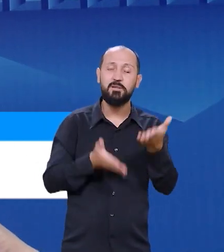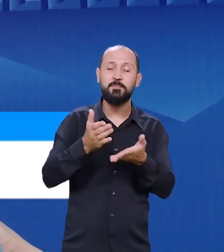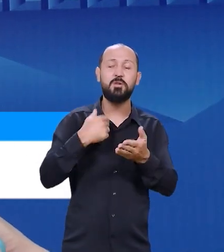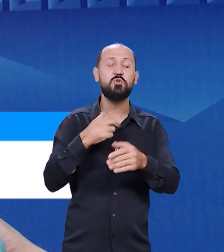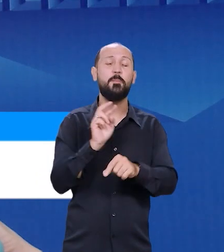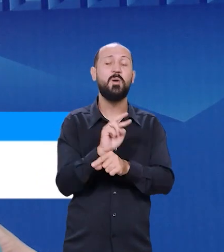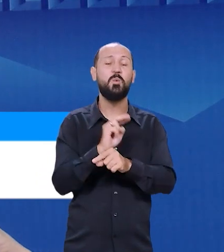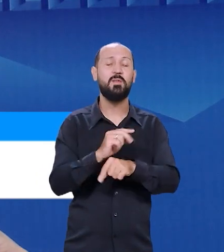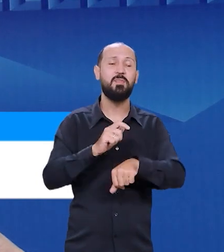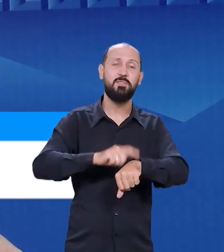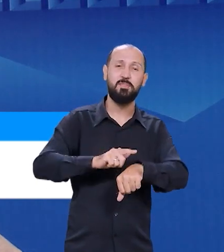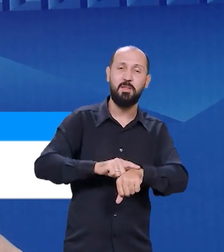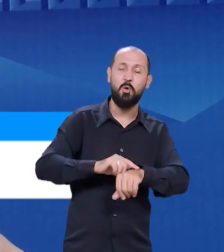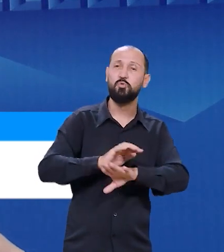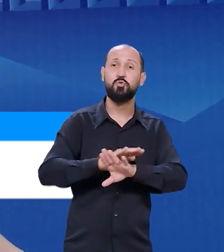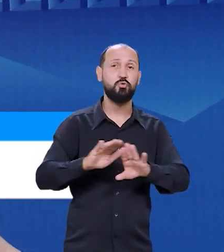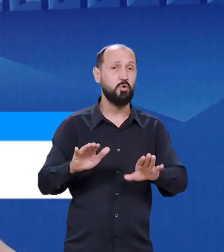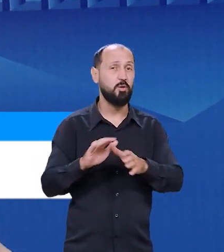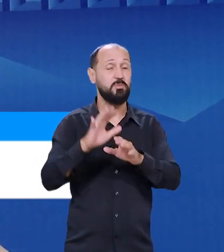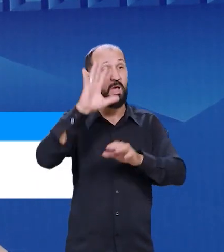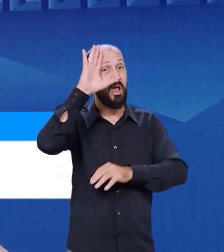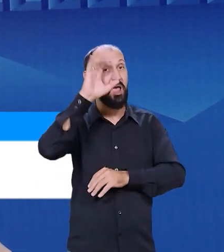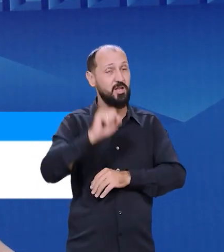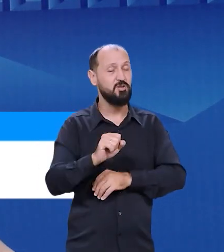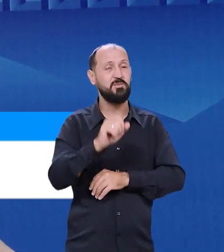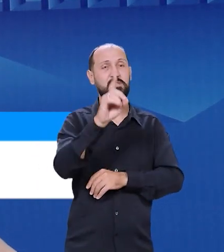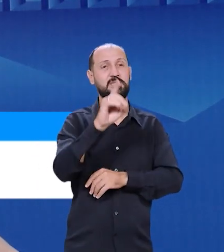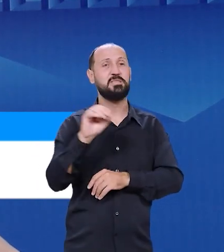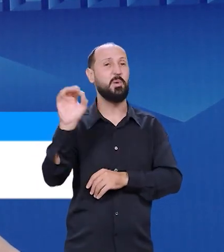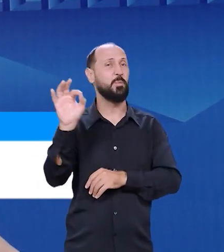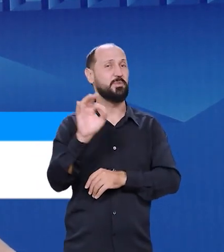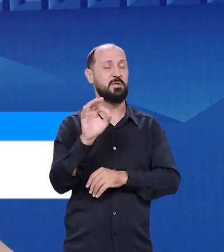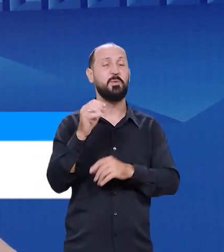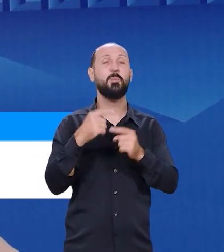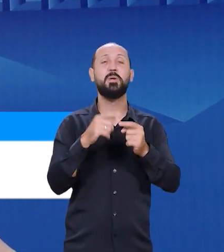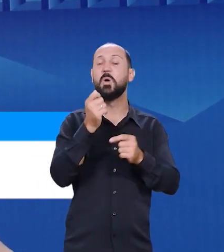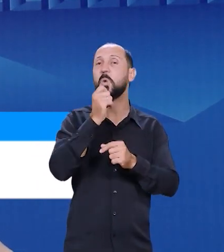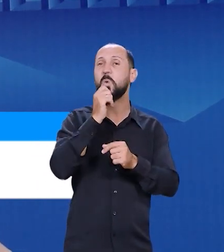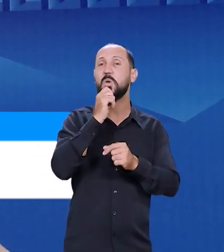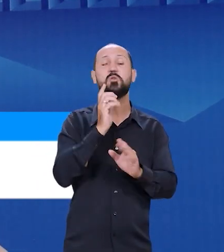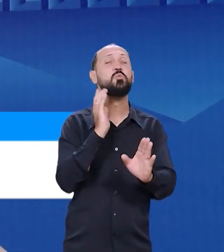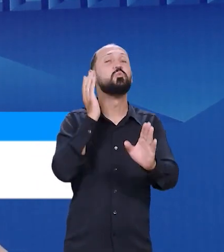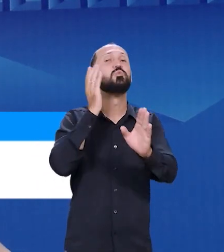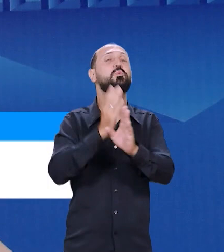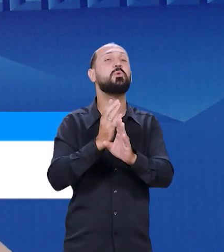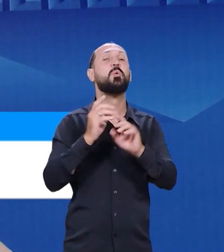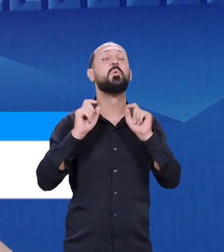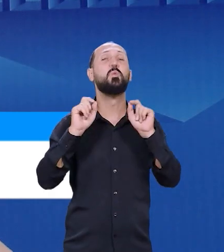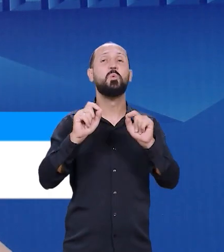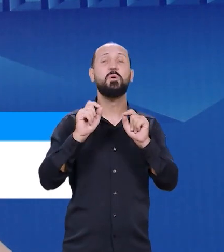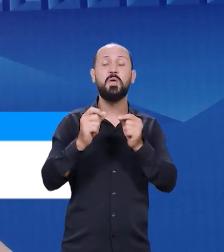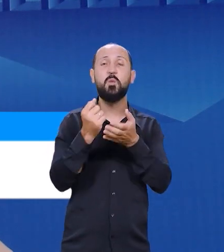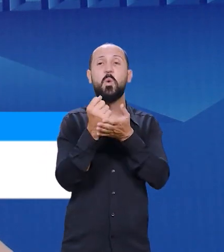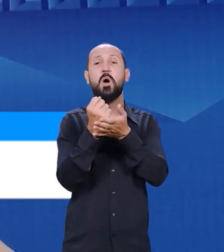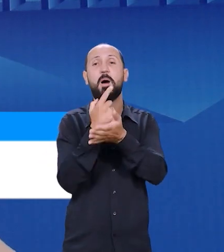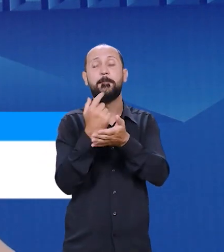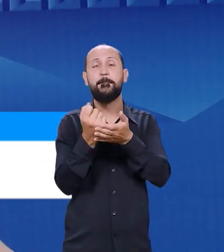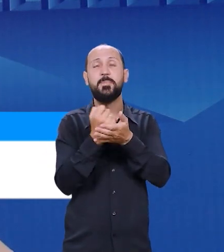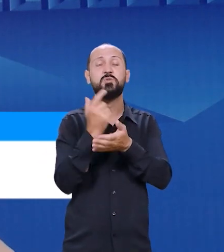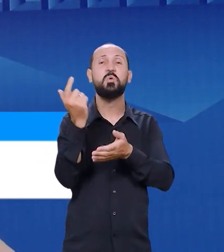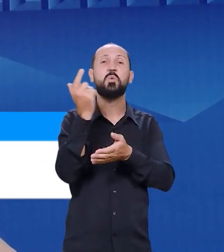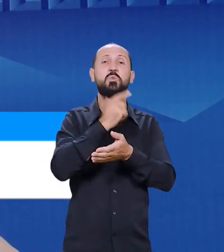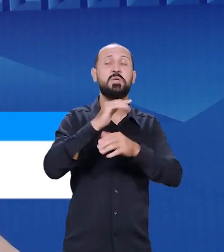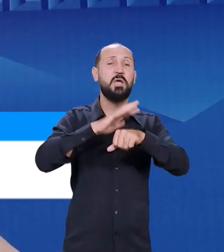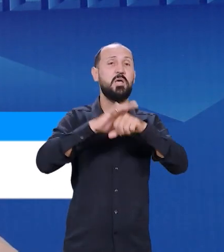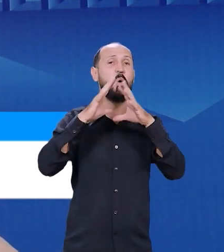tratamentos são paliativos, né? Felizmente são paliativos, não resolvem 100%, porque ainda não se descobriu o remédio